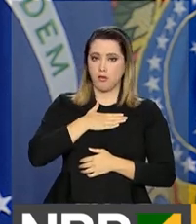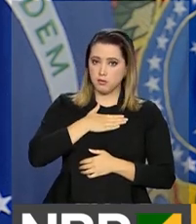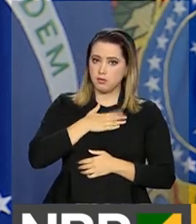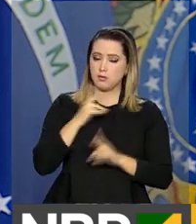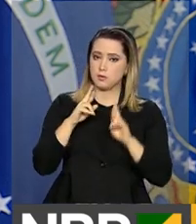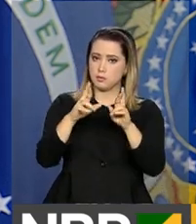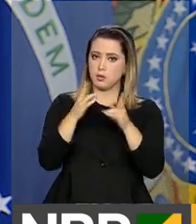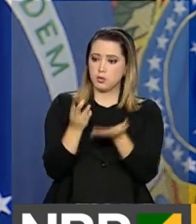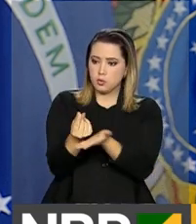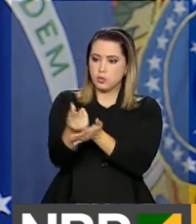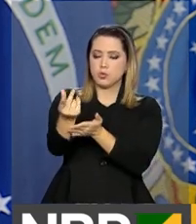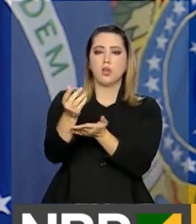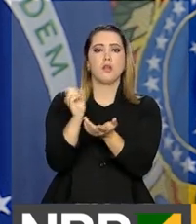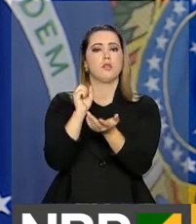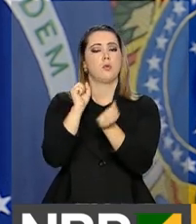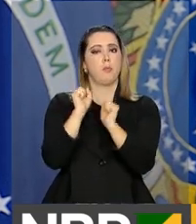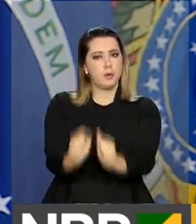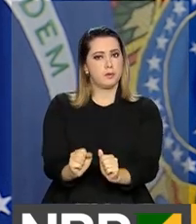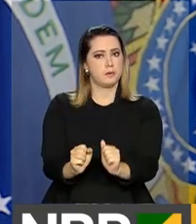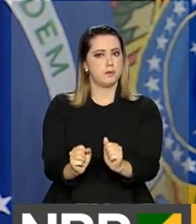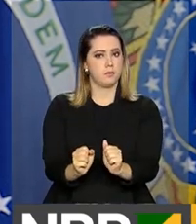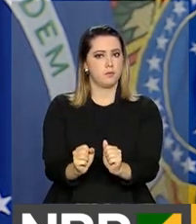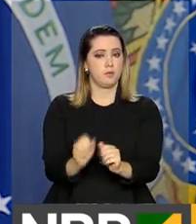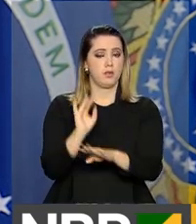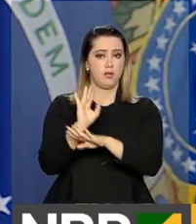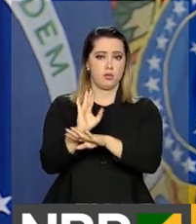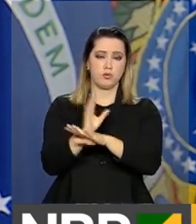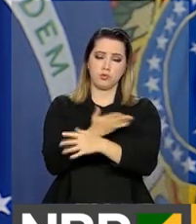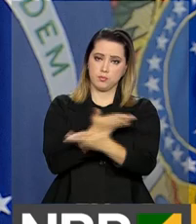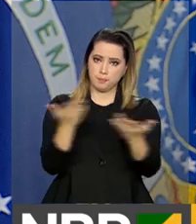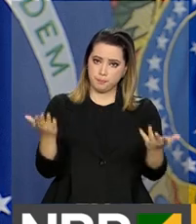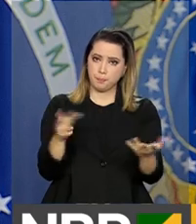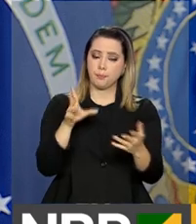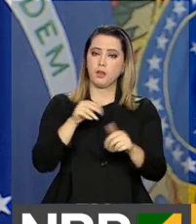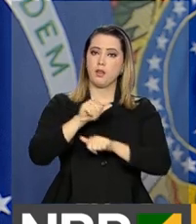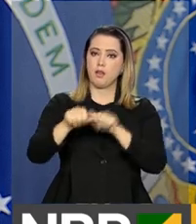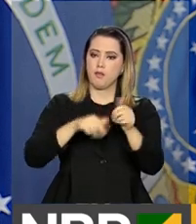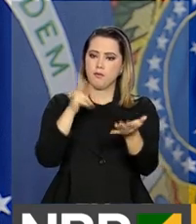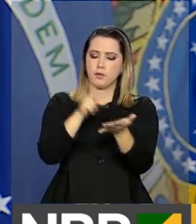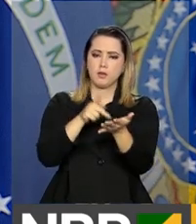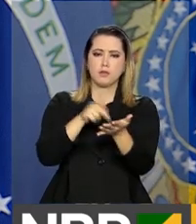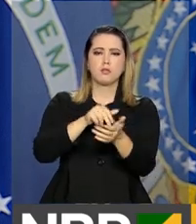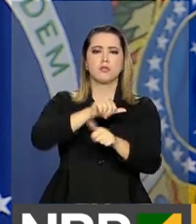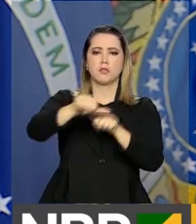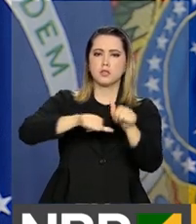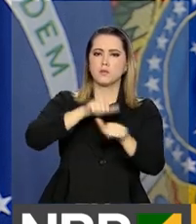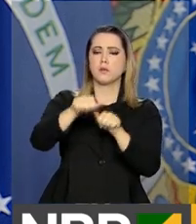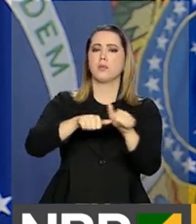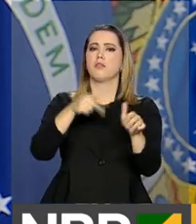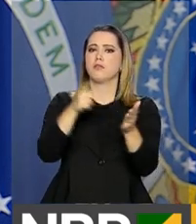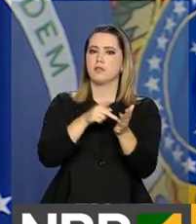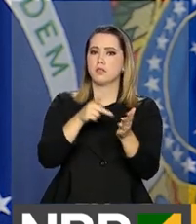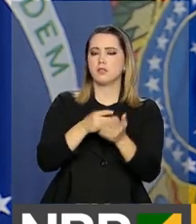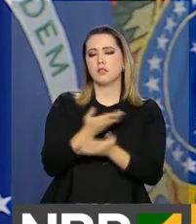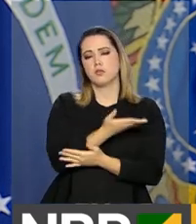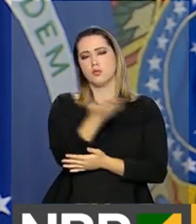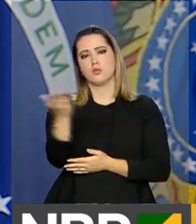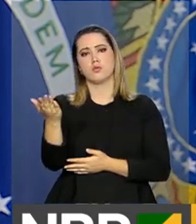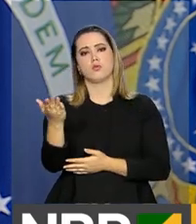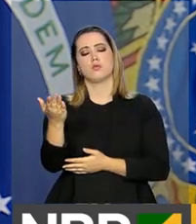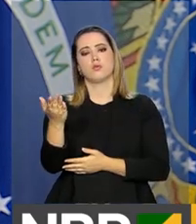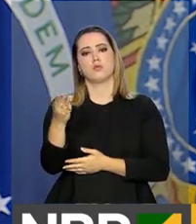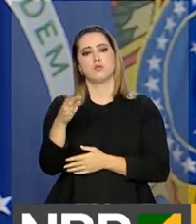recursos que liberamos possam ajudá los a tornar realidade alguns de seus